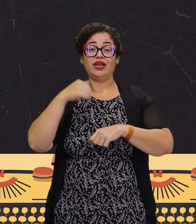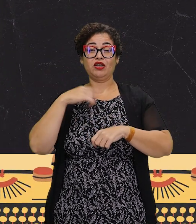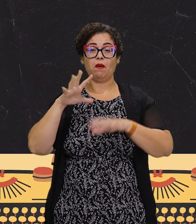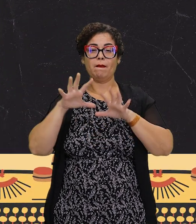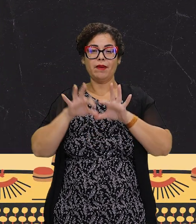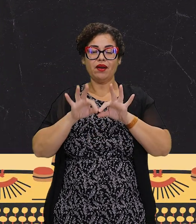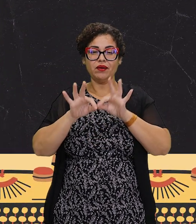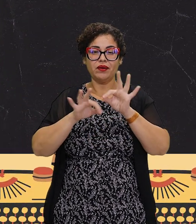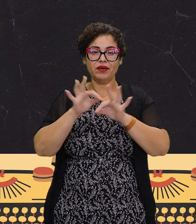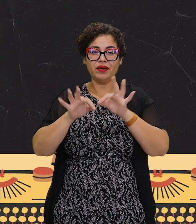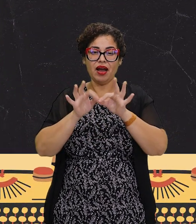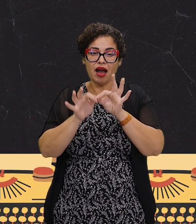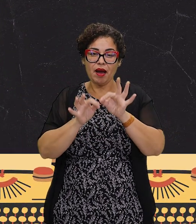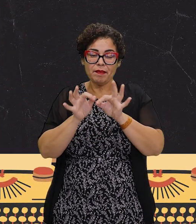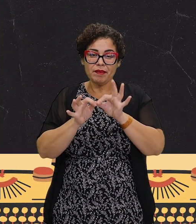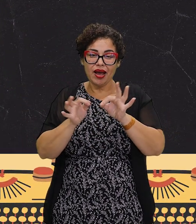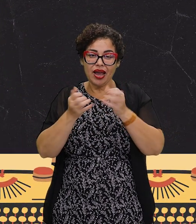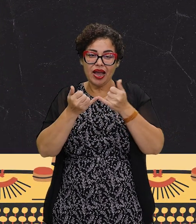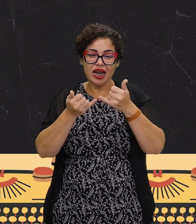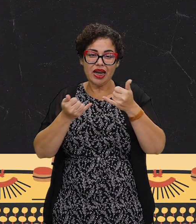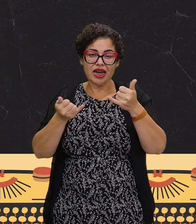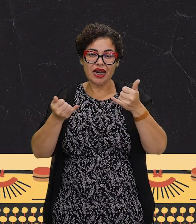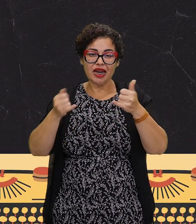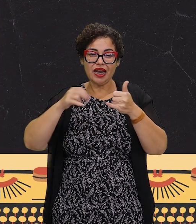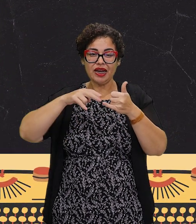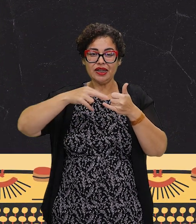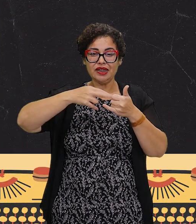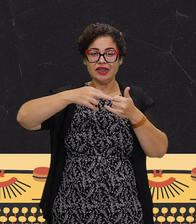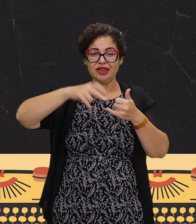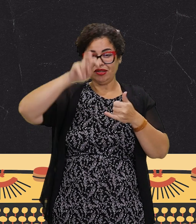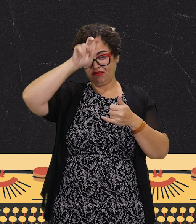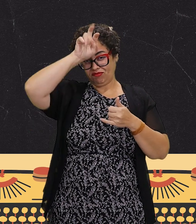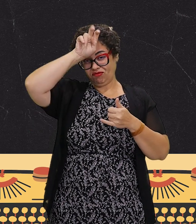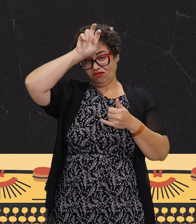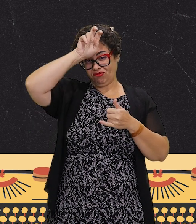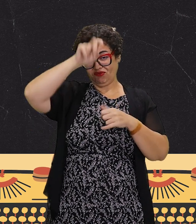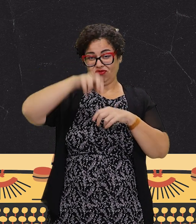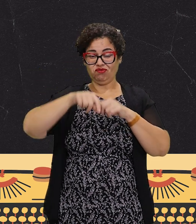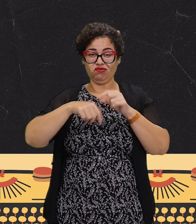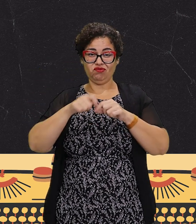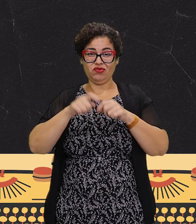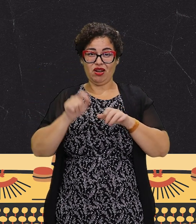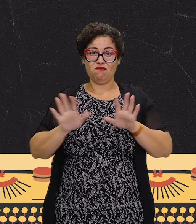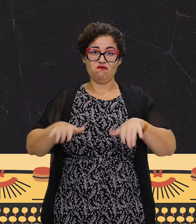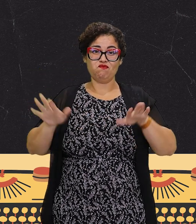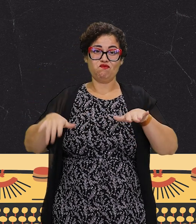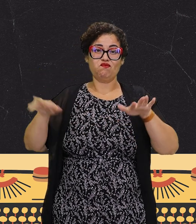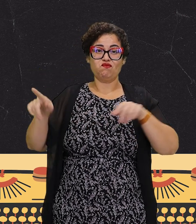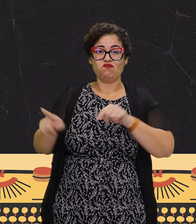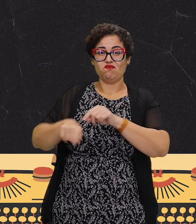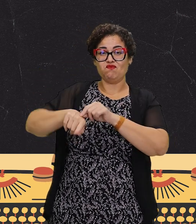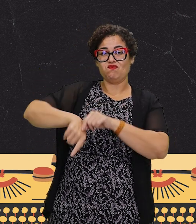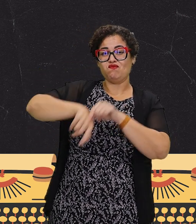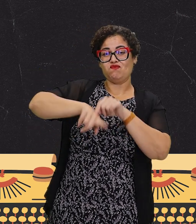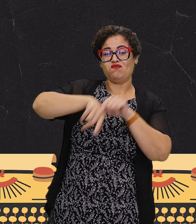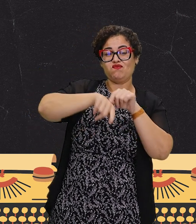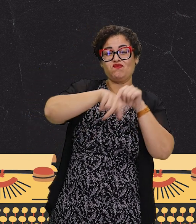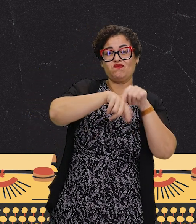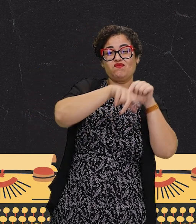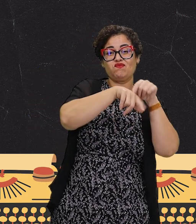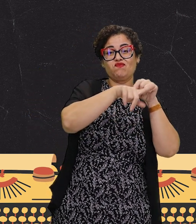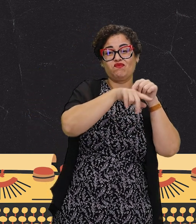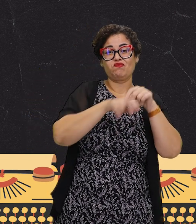eu amarrei um fio de linha na perna de um besouro e quando ele voou com o